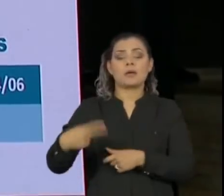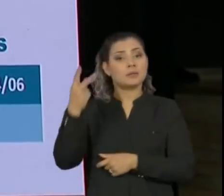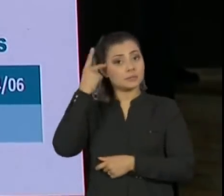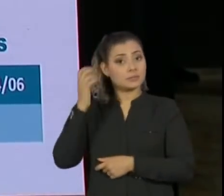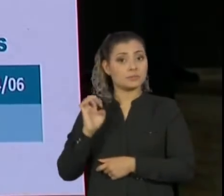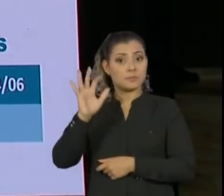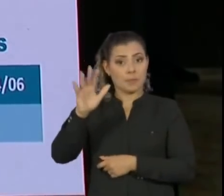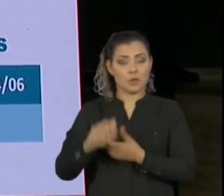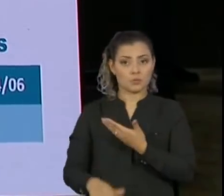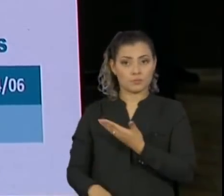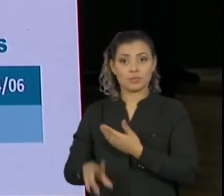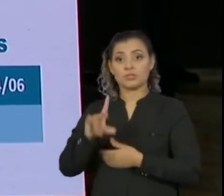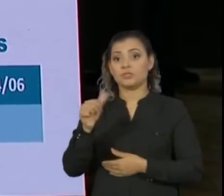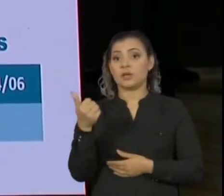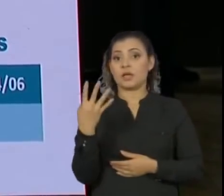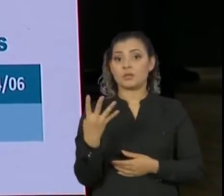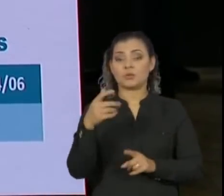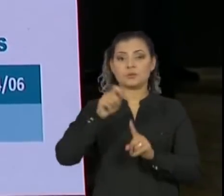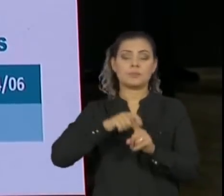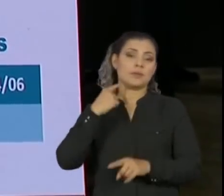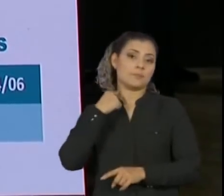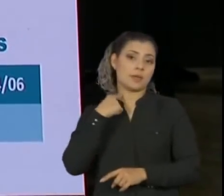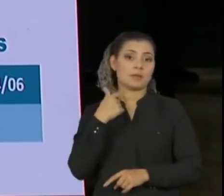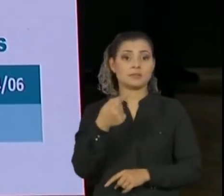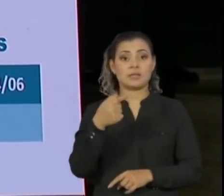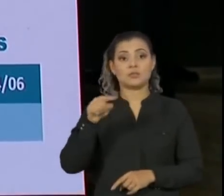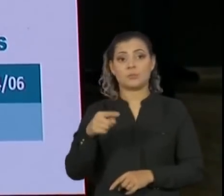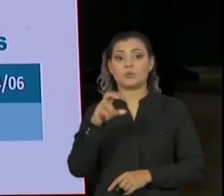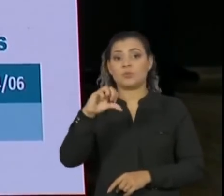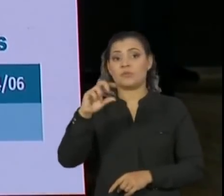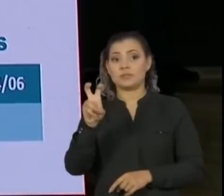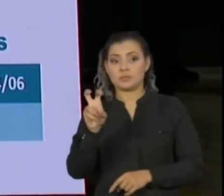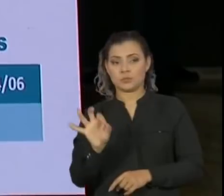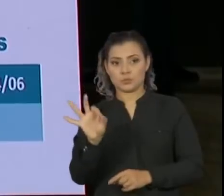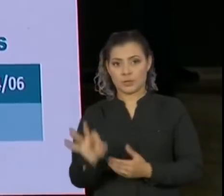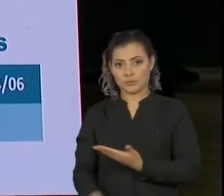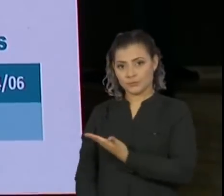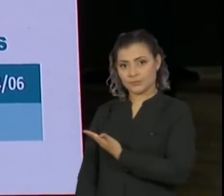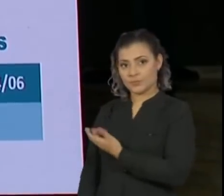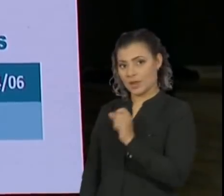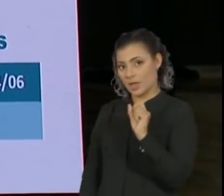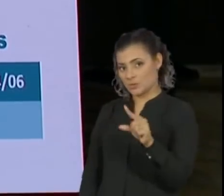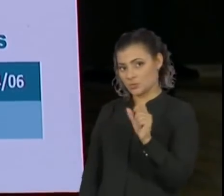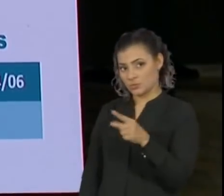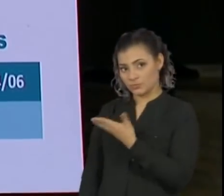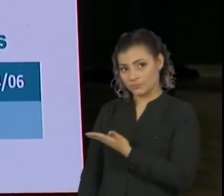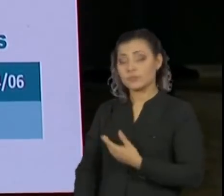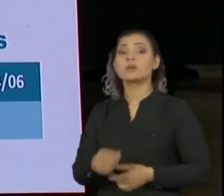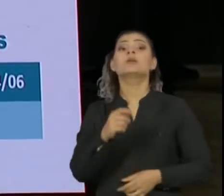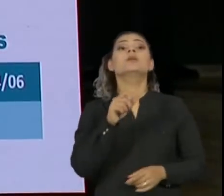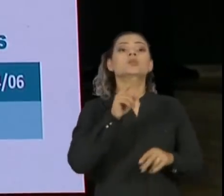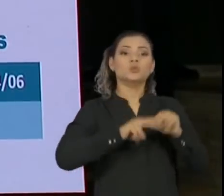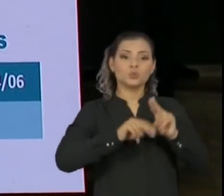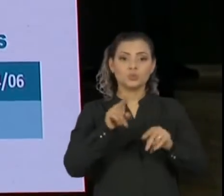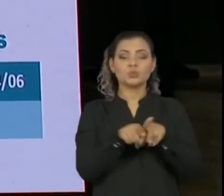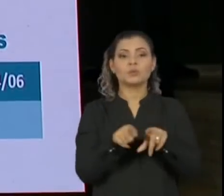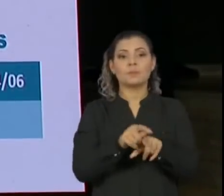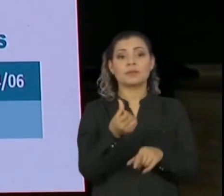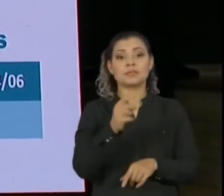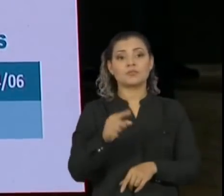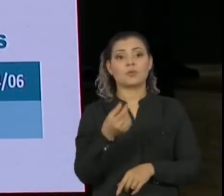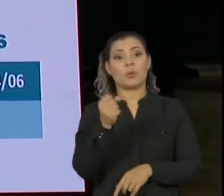de São Paulo. Dia 14 de maio, 7,95%, dia 1º de junho, 6,89% e no